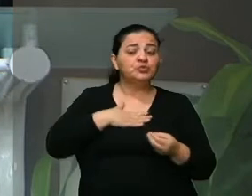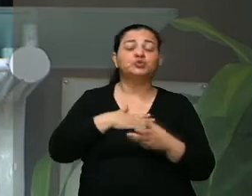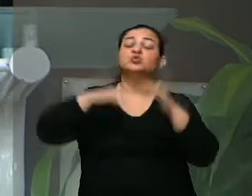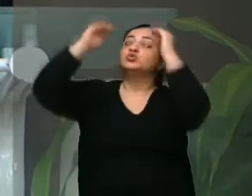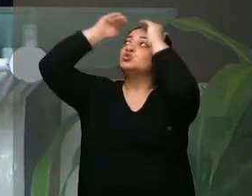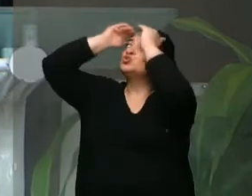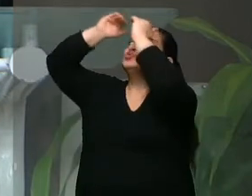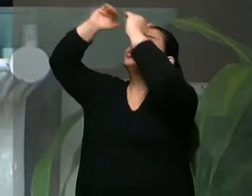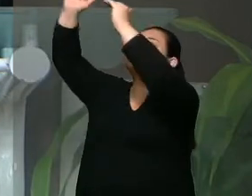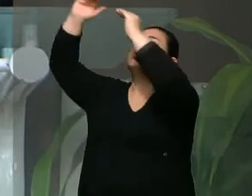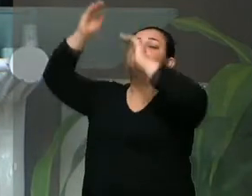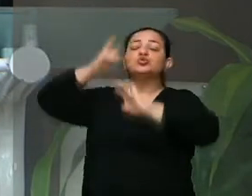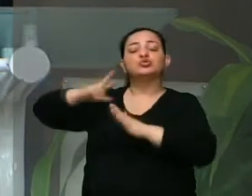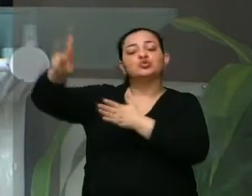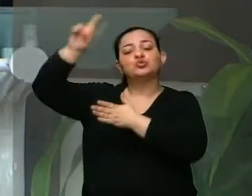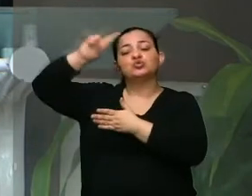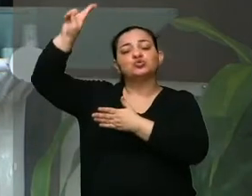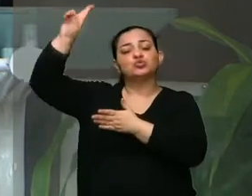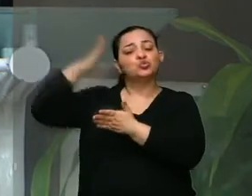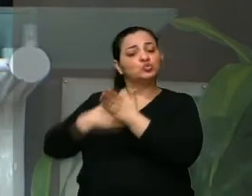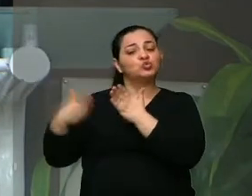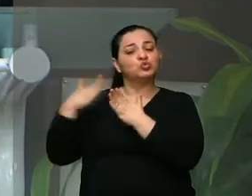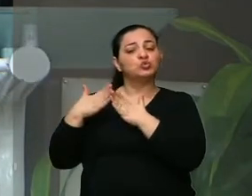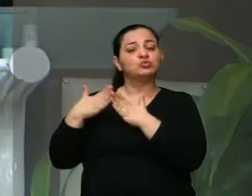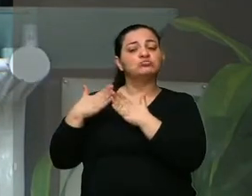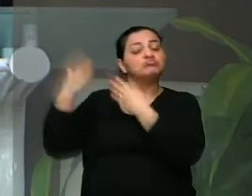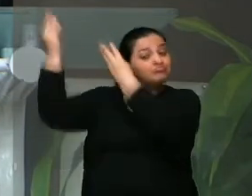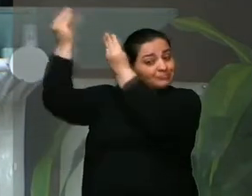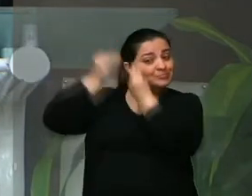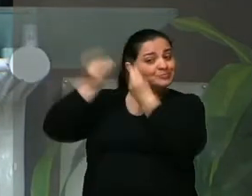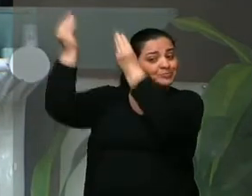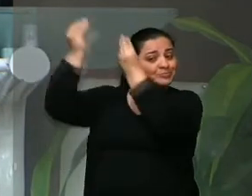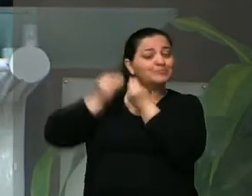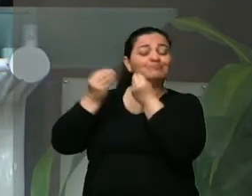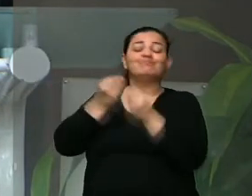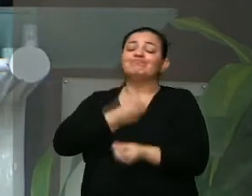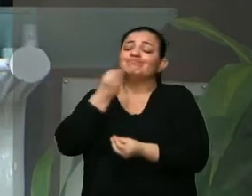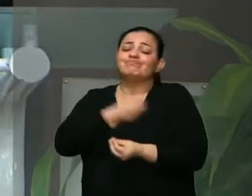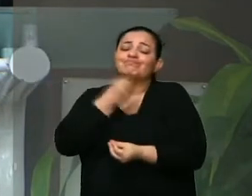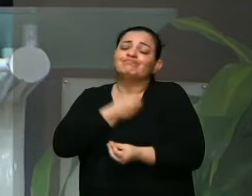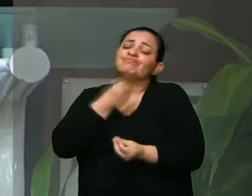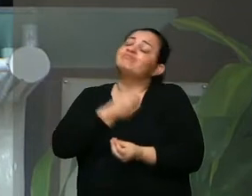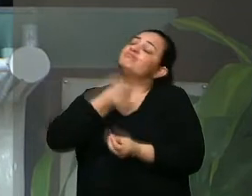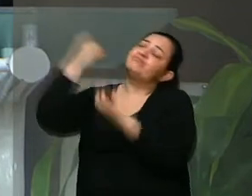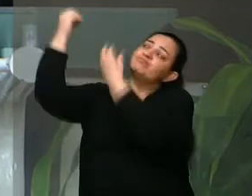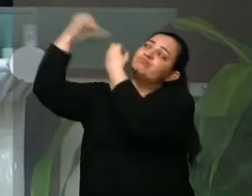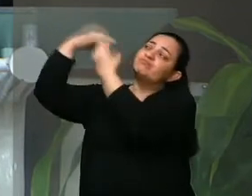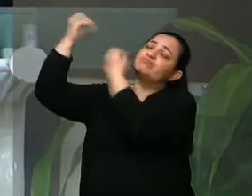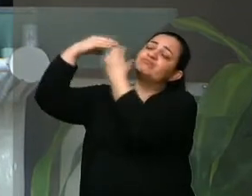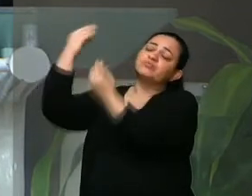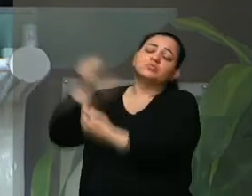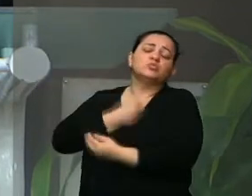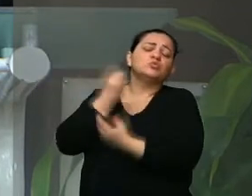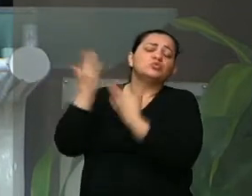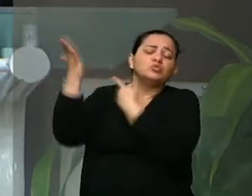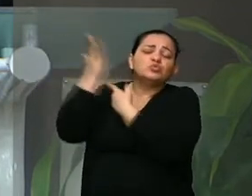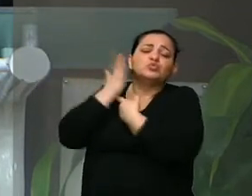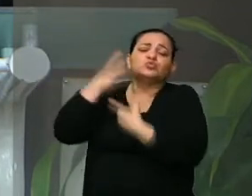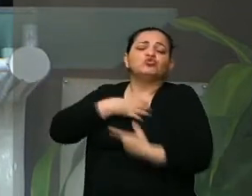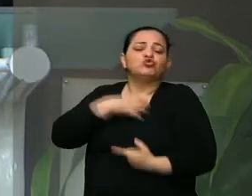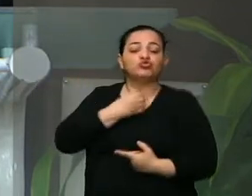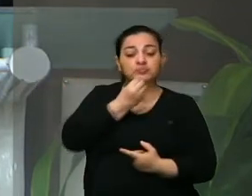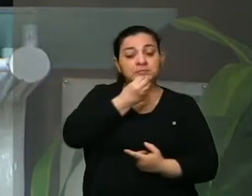obedecer o senhor me dá prazer em viver como o senhor em cima me ajuda me sentir